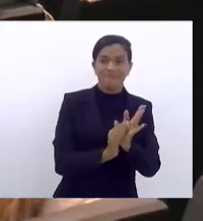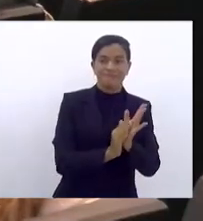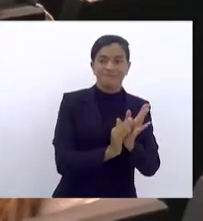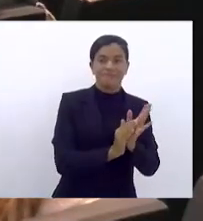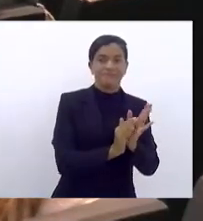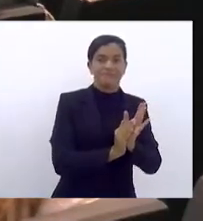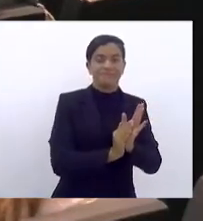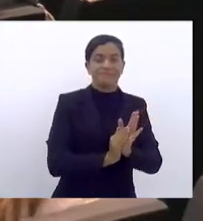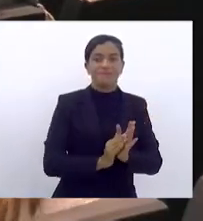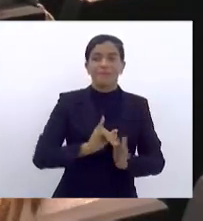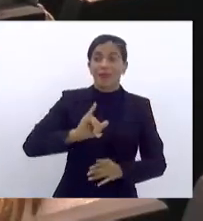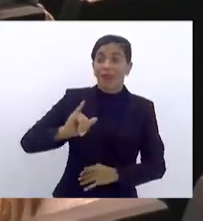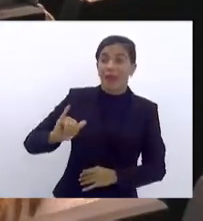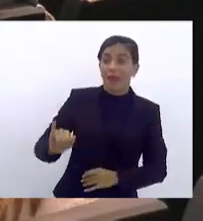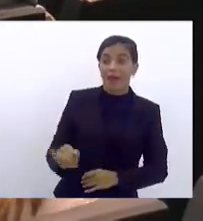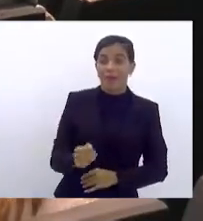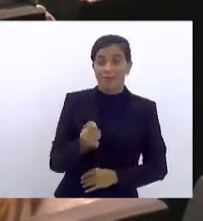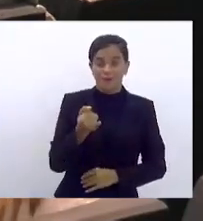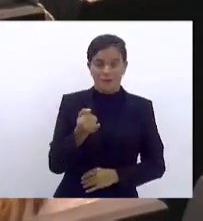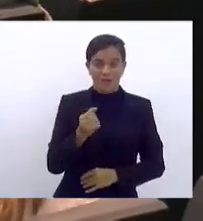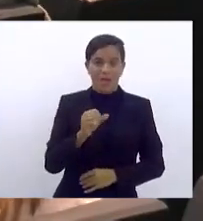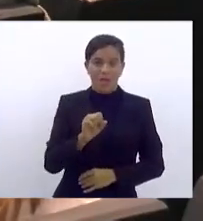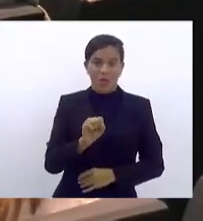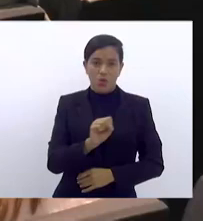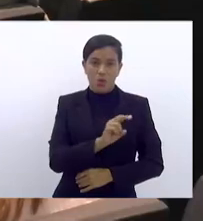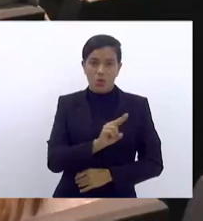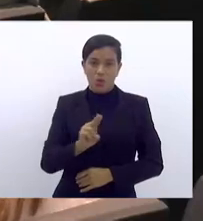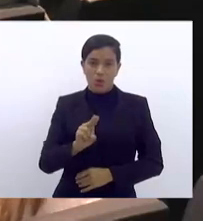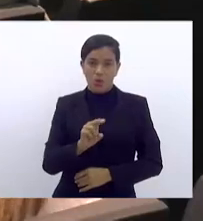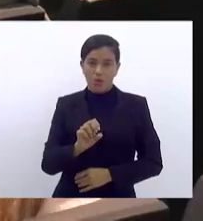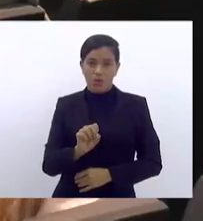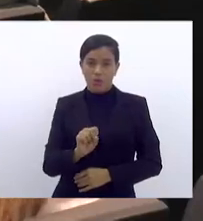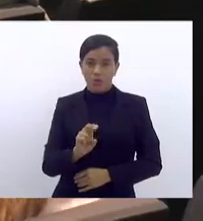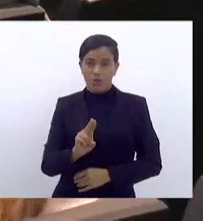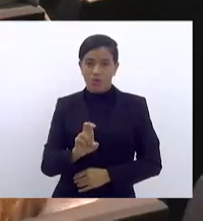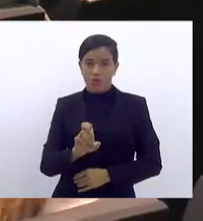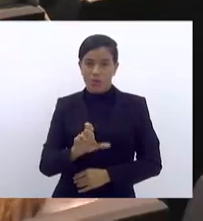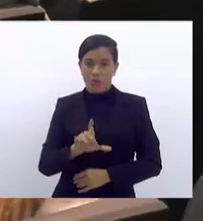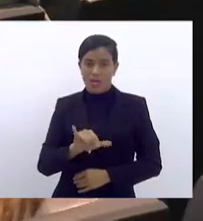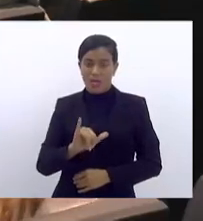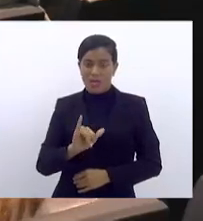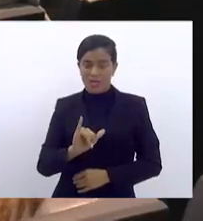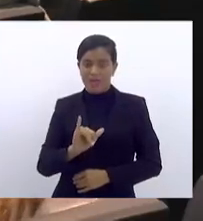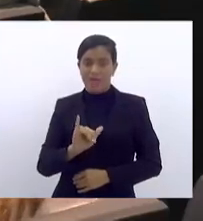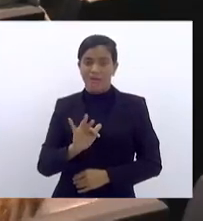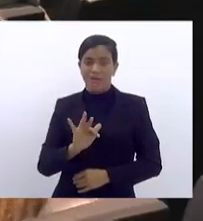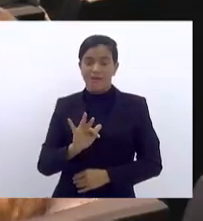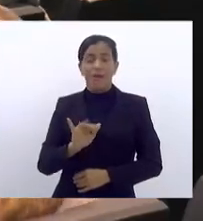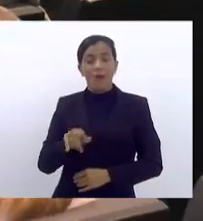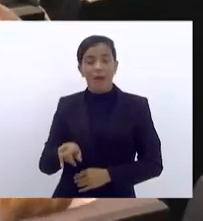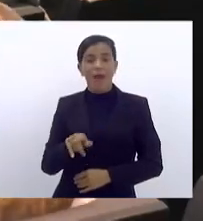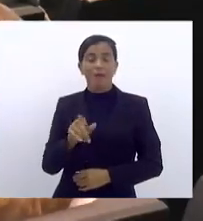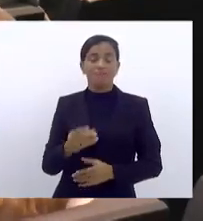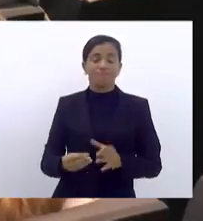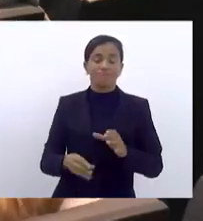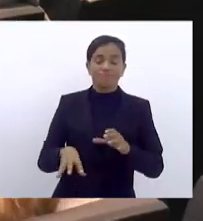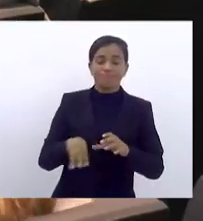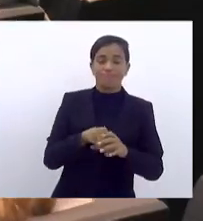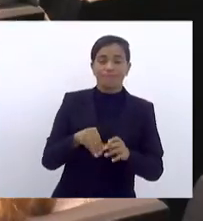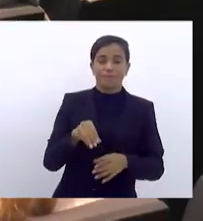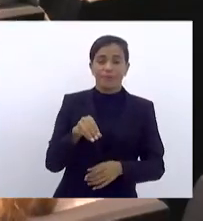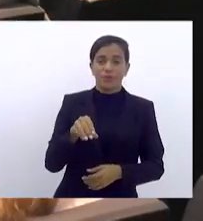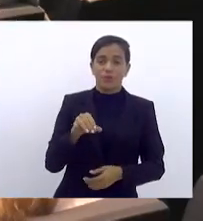Aproveitar Sueli Ferreira é do Instituto Nacional da Mulher da Criança e do Adolescente